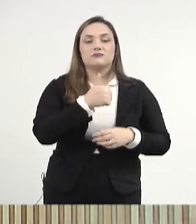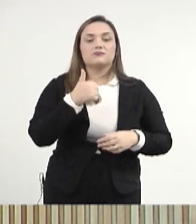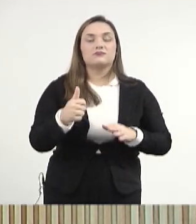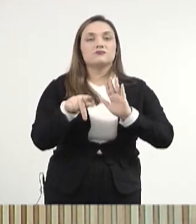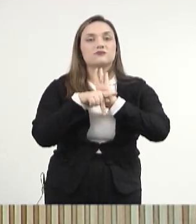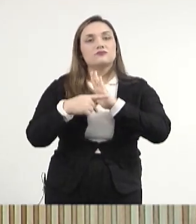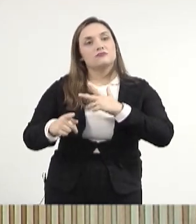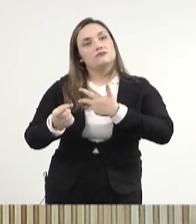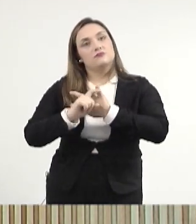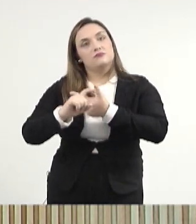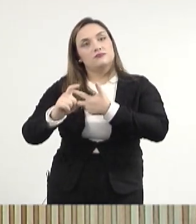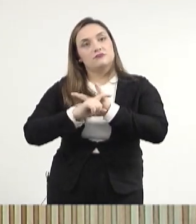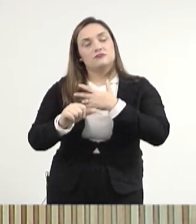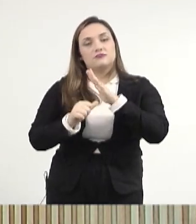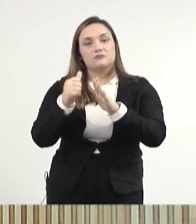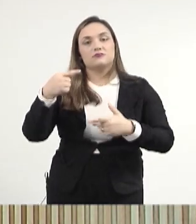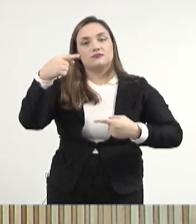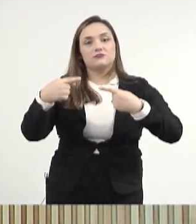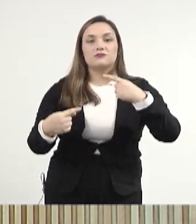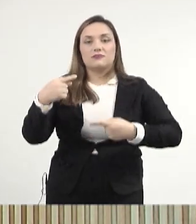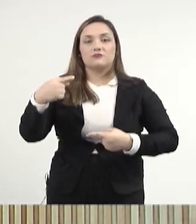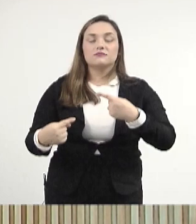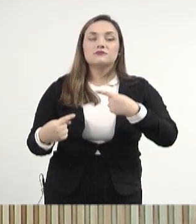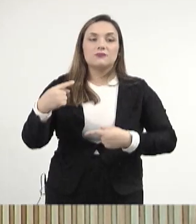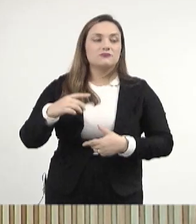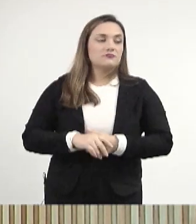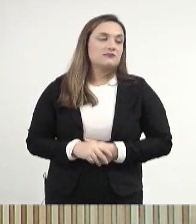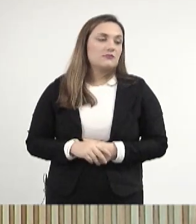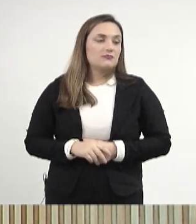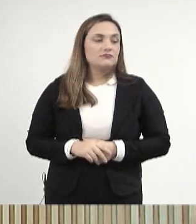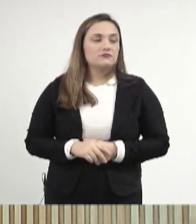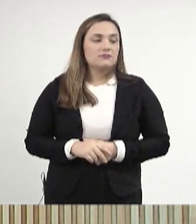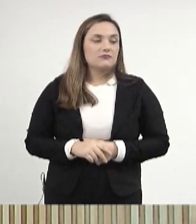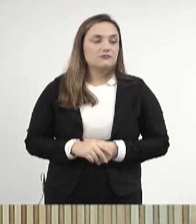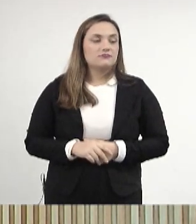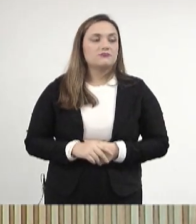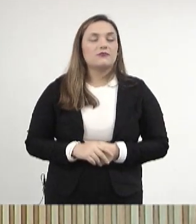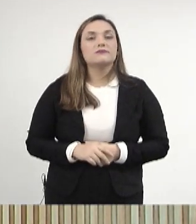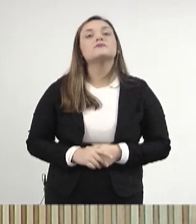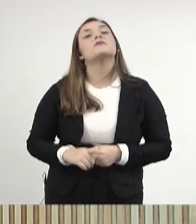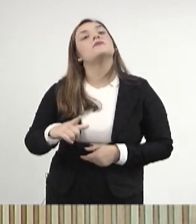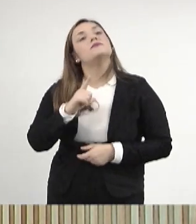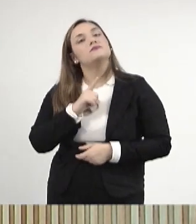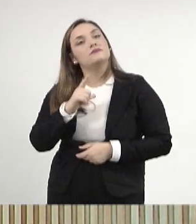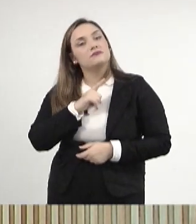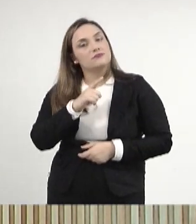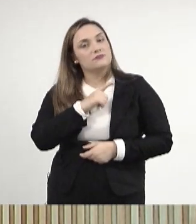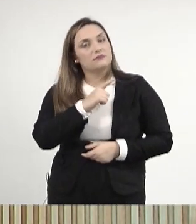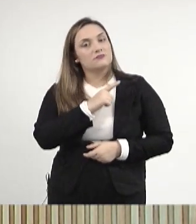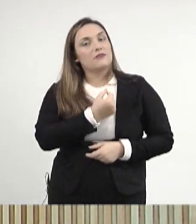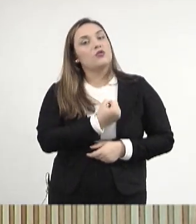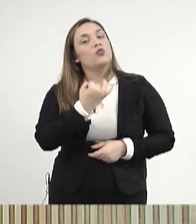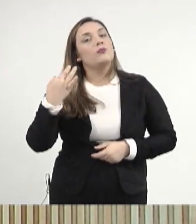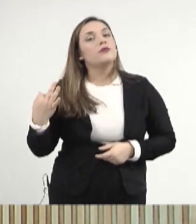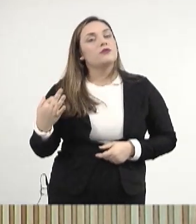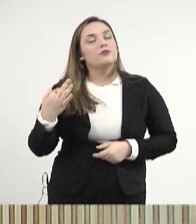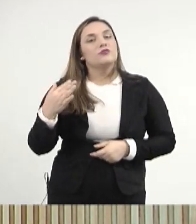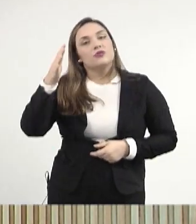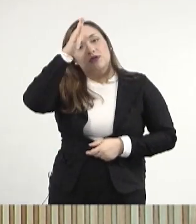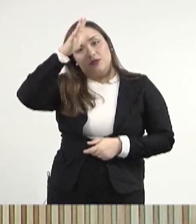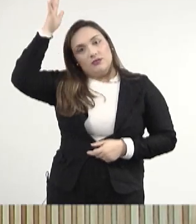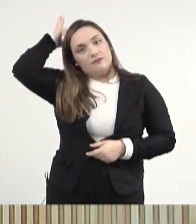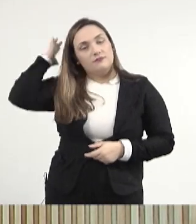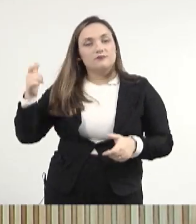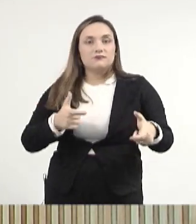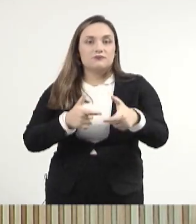encaminhado pelo Poder Executivo em primeira discussão e que fixa o número do efetivo do Corpo Militar de Bombeiros aqui do nosso estado. Ontem nós